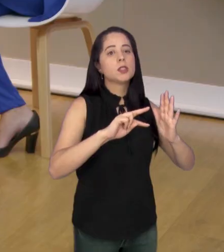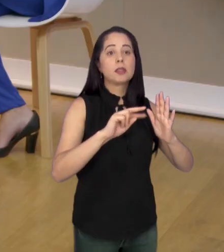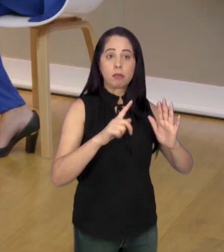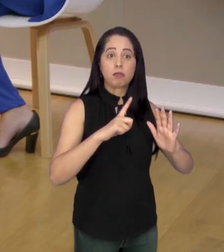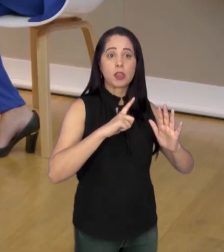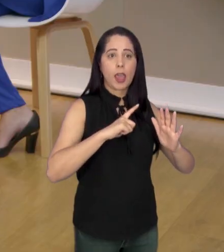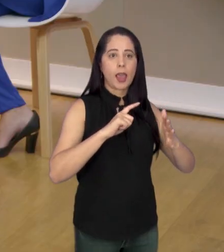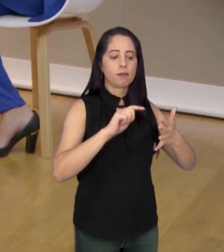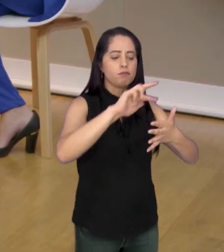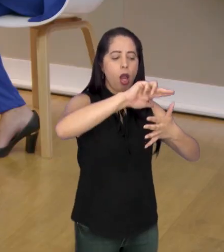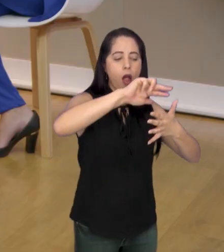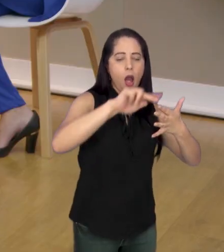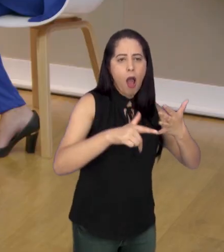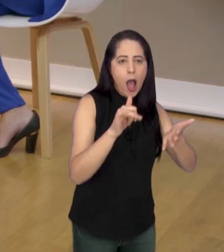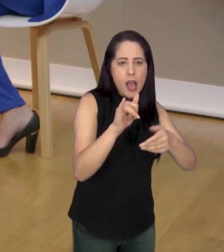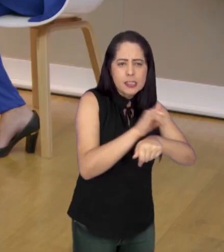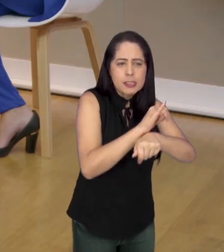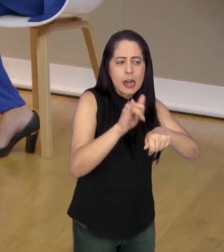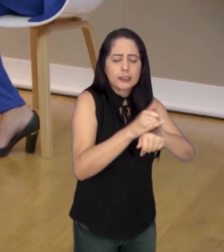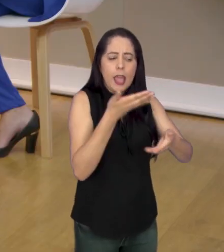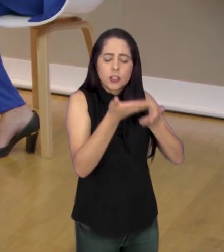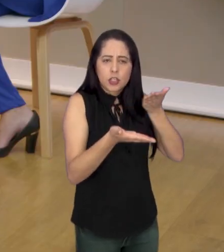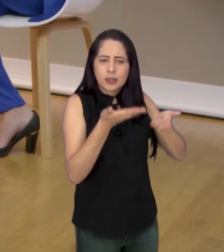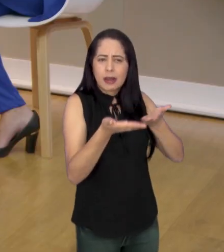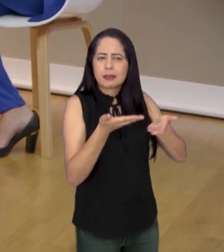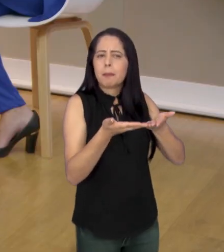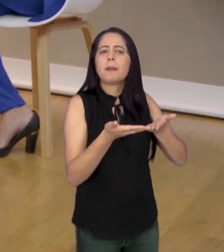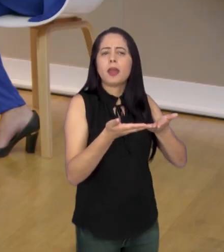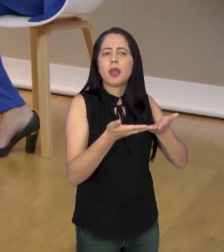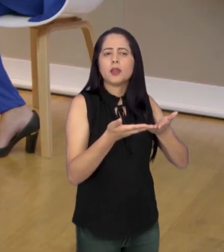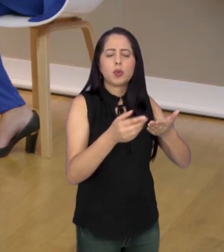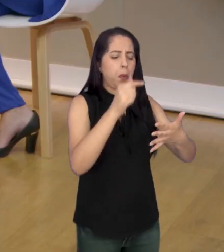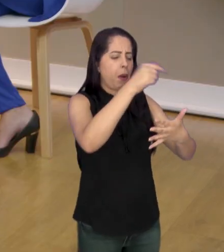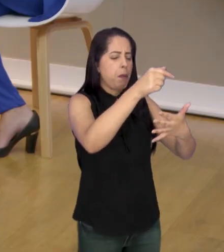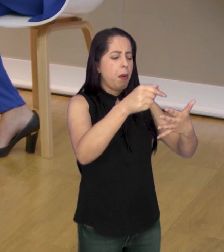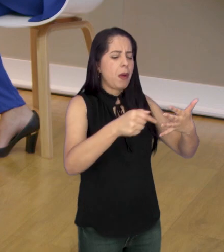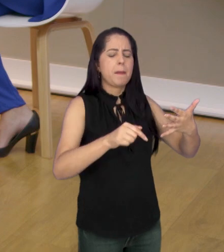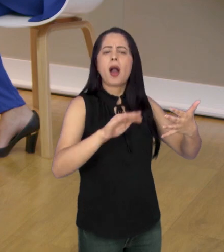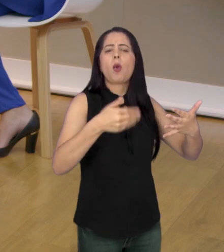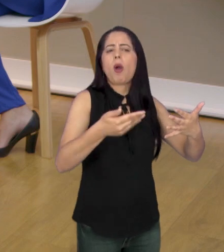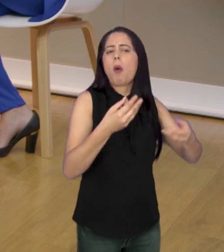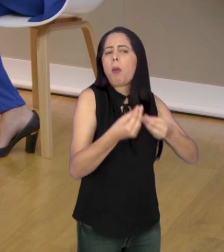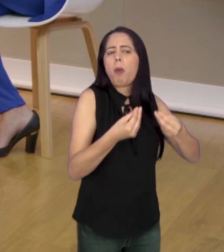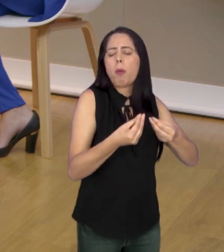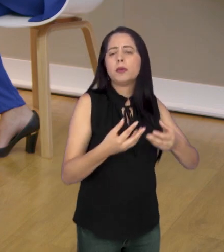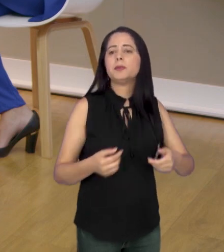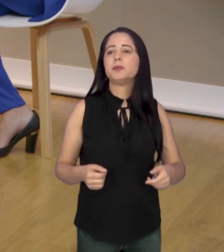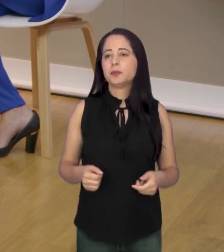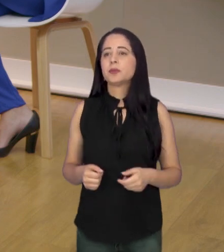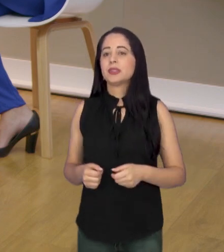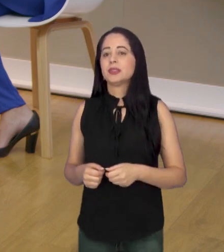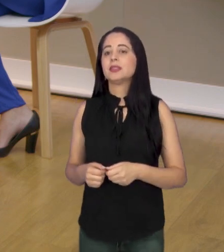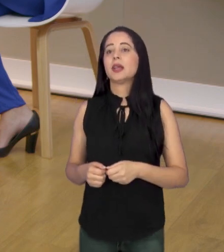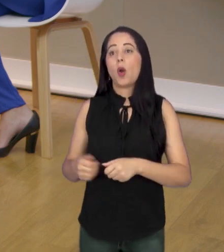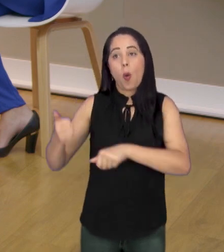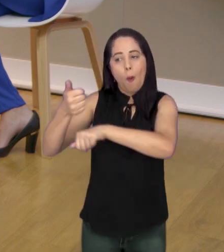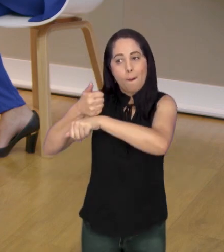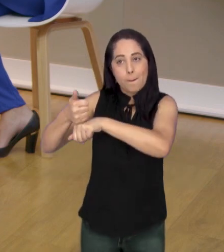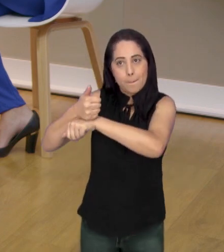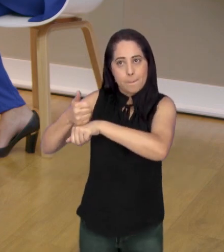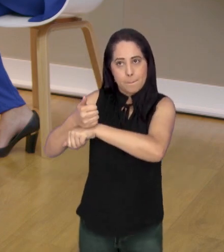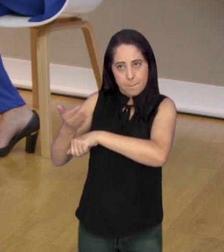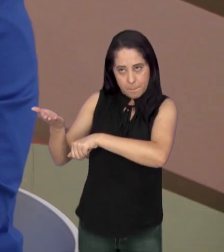uma ou mais terapias. Sim. Quais são essas terapias? O que engloba a naturopatia? Então, o naturopata,